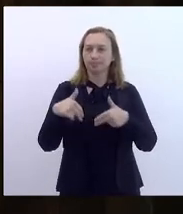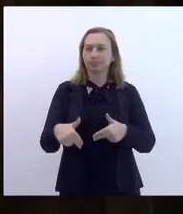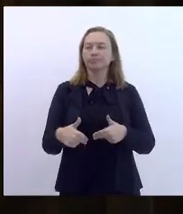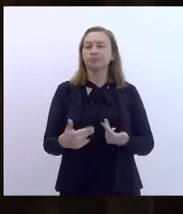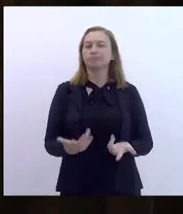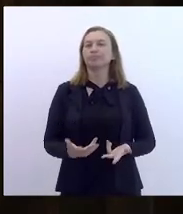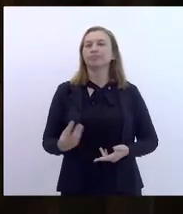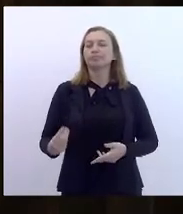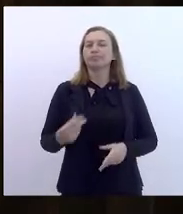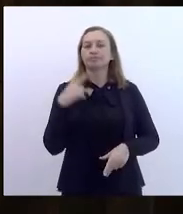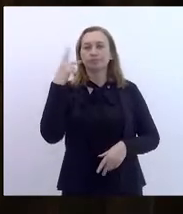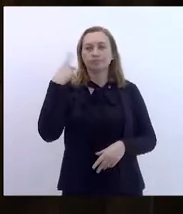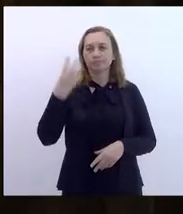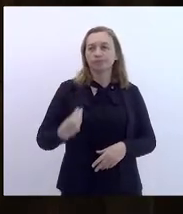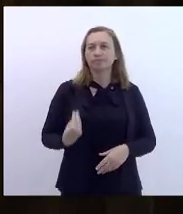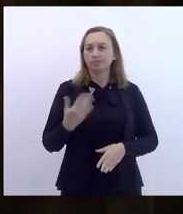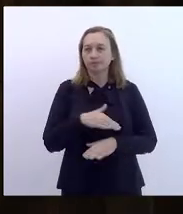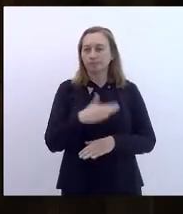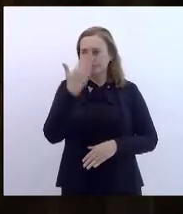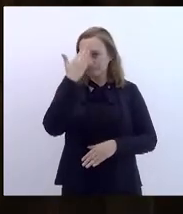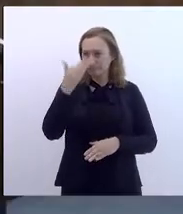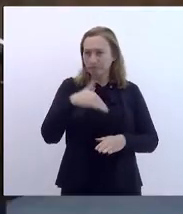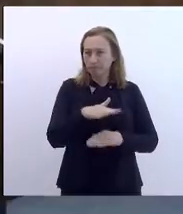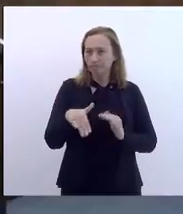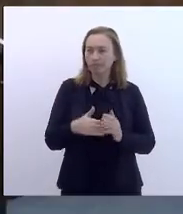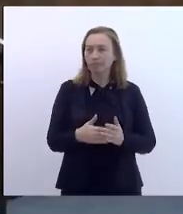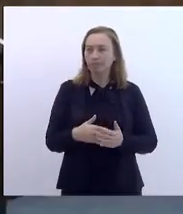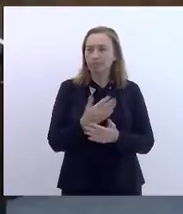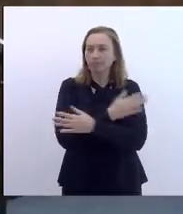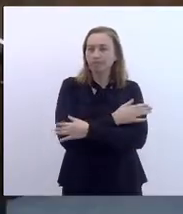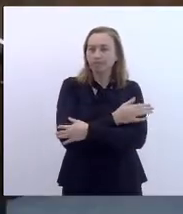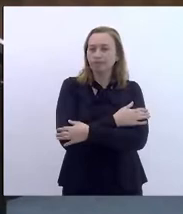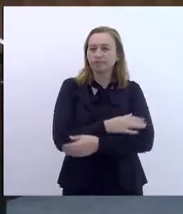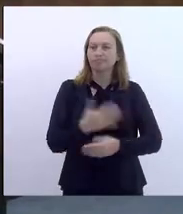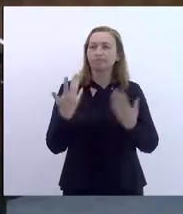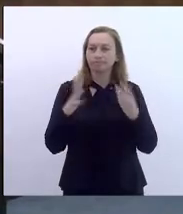pela política pela vida obrigado a todos e todos um abraço